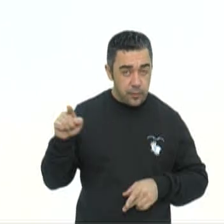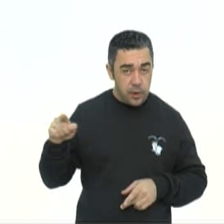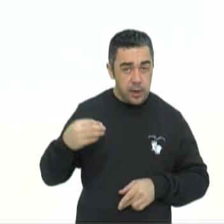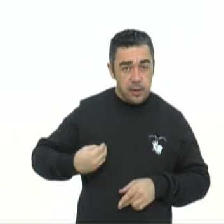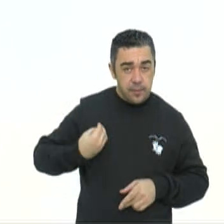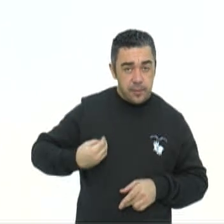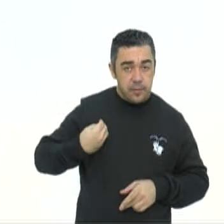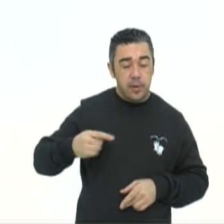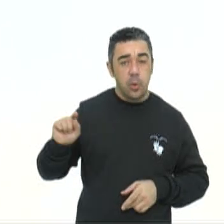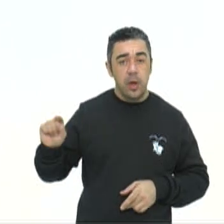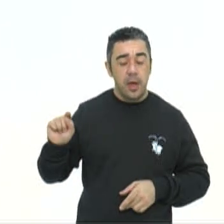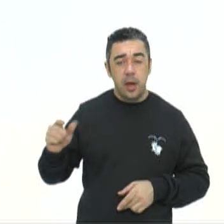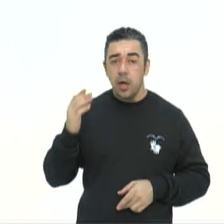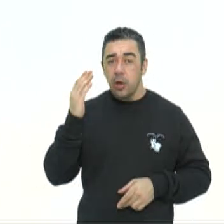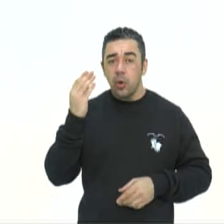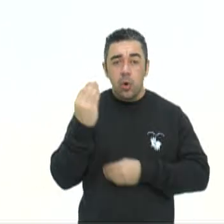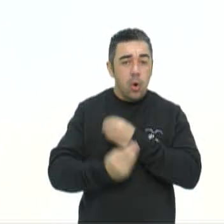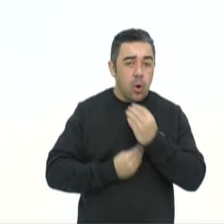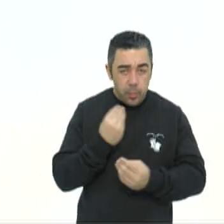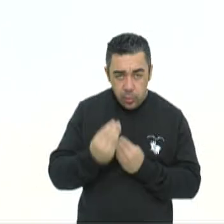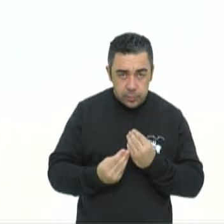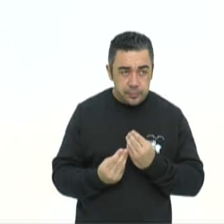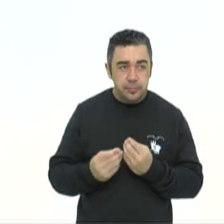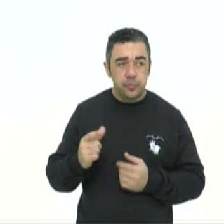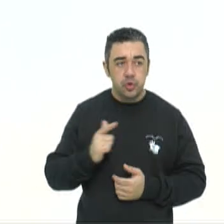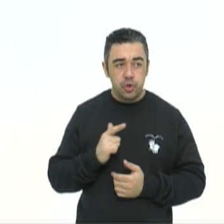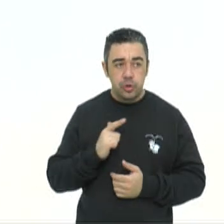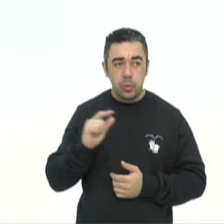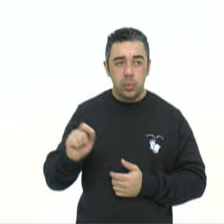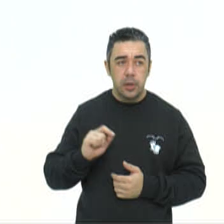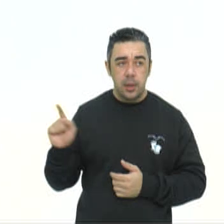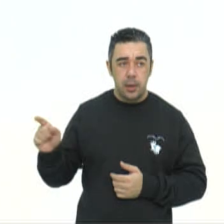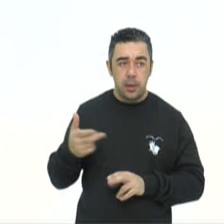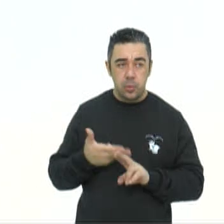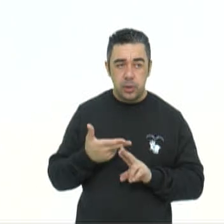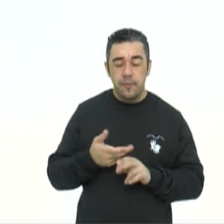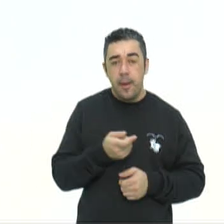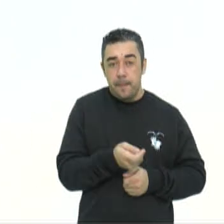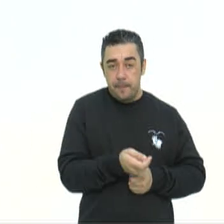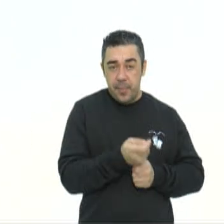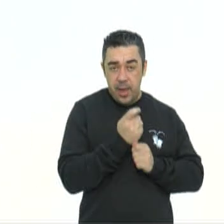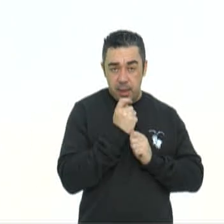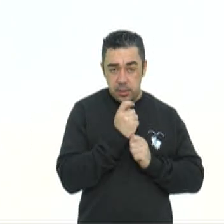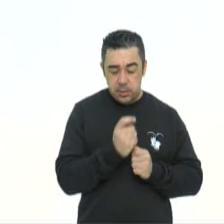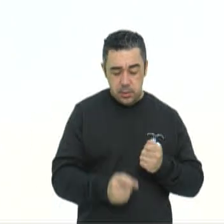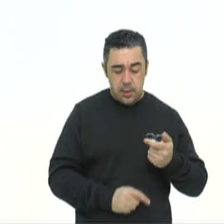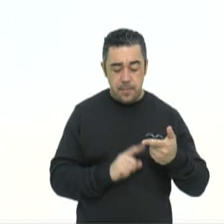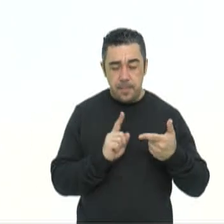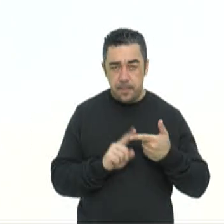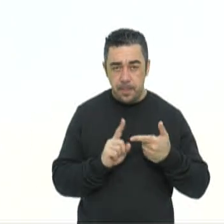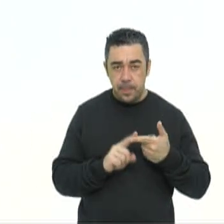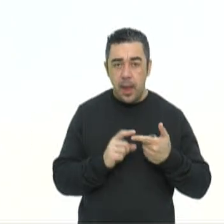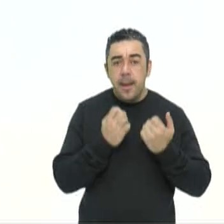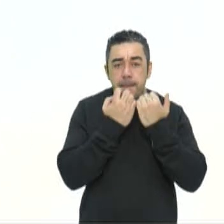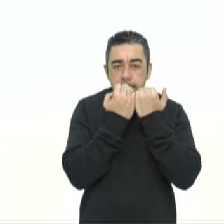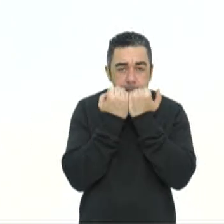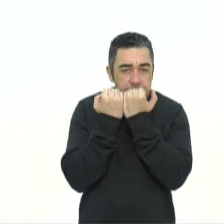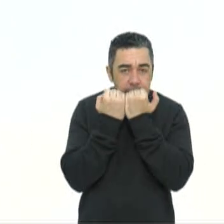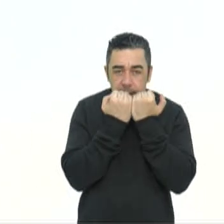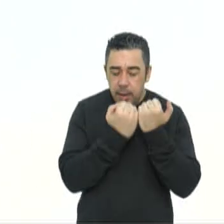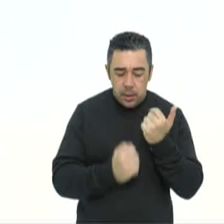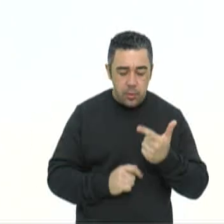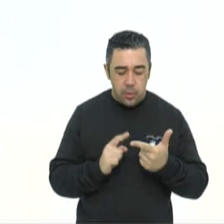de produção, melhor dizendo, nós tivemos, tá, a pesca, o cultivo de milho,